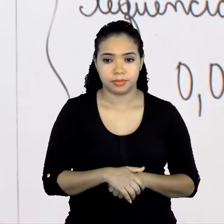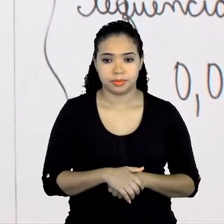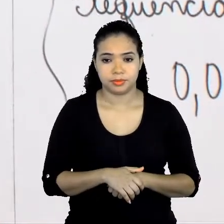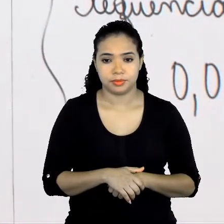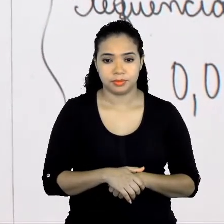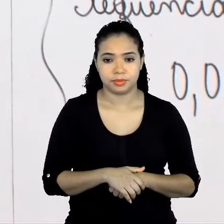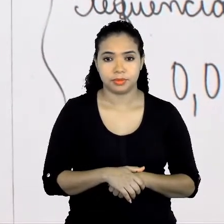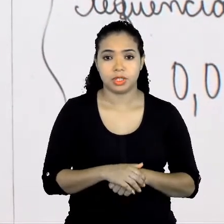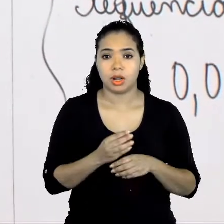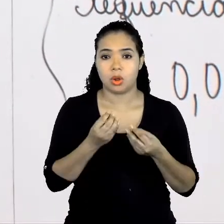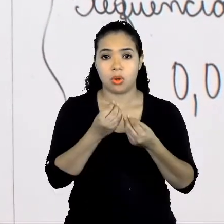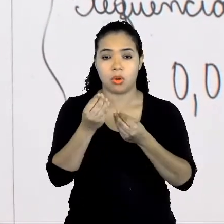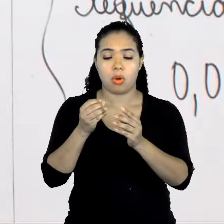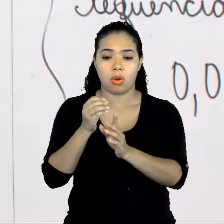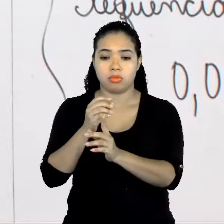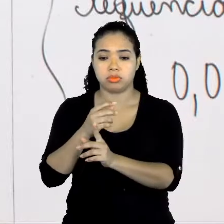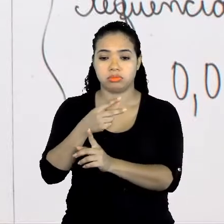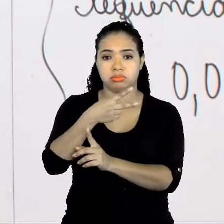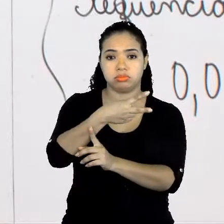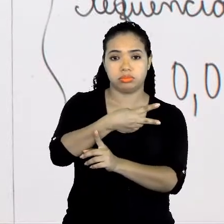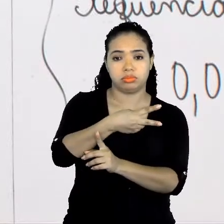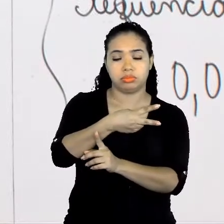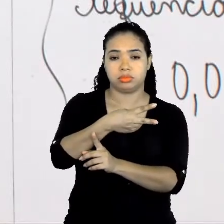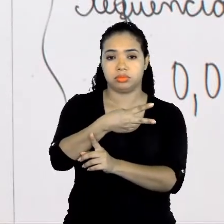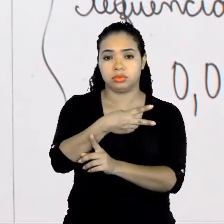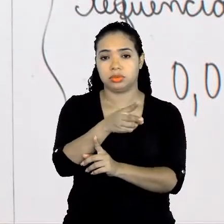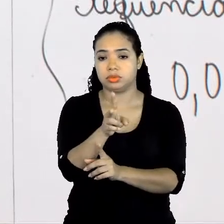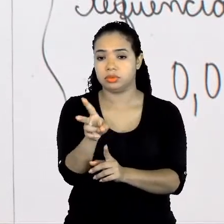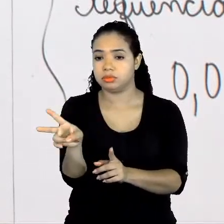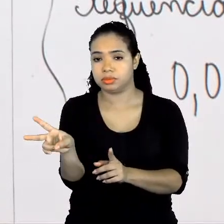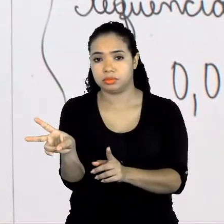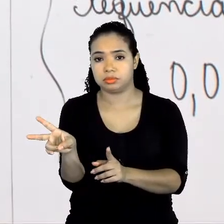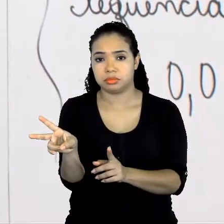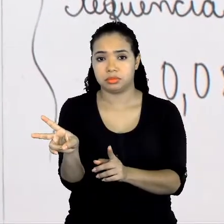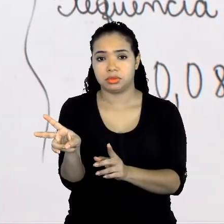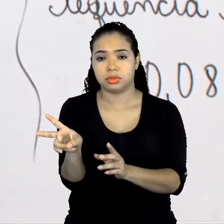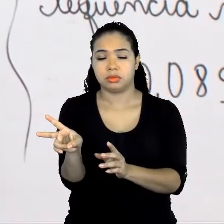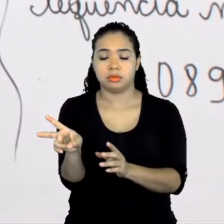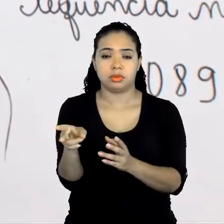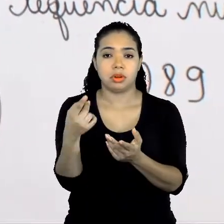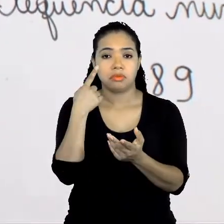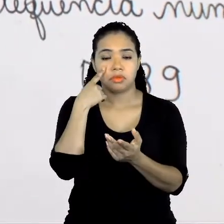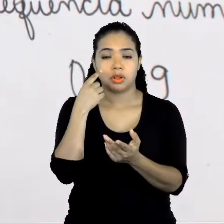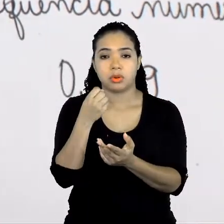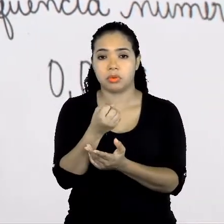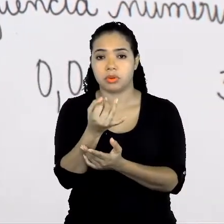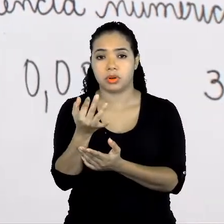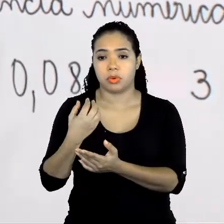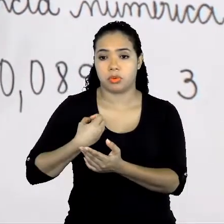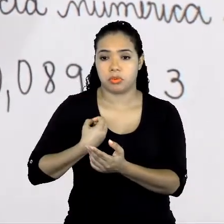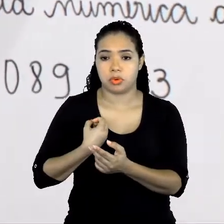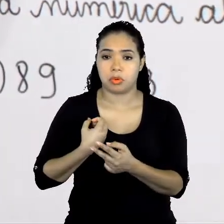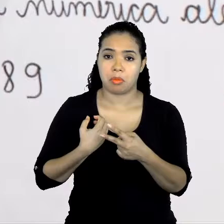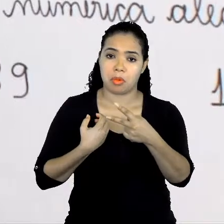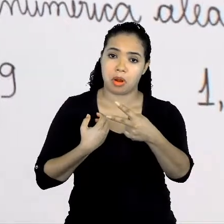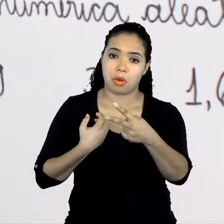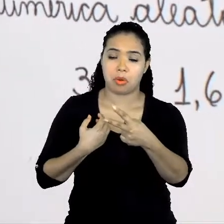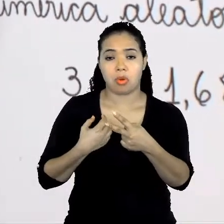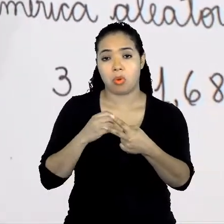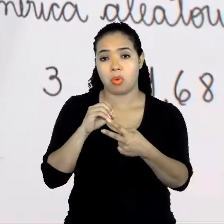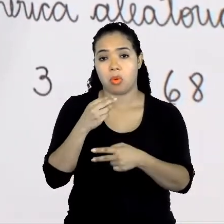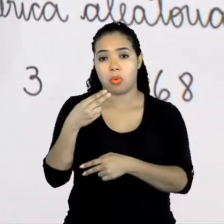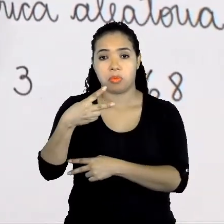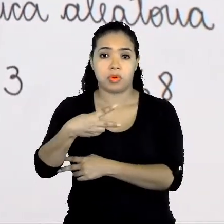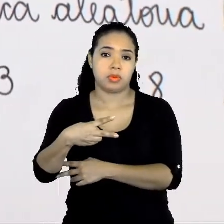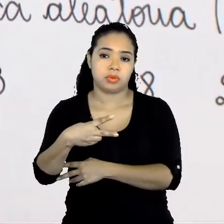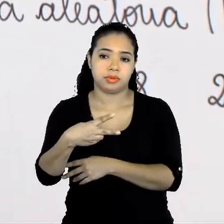decrescente, maior, menor, utilizando números decimais. Vejam aqui comigo. Veio aqui